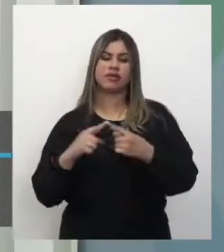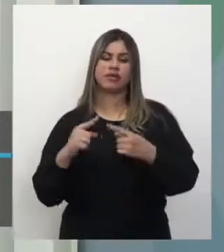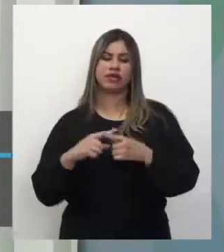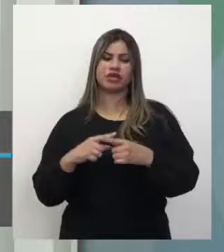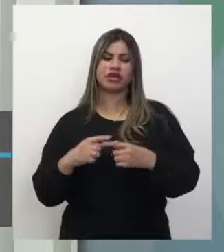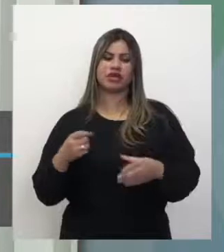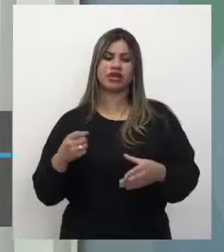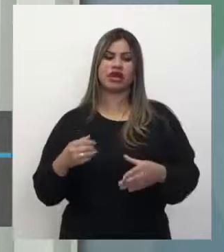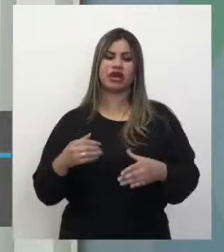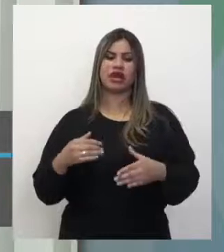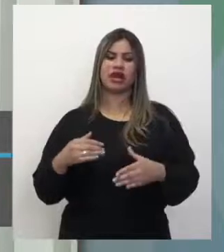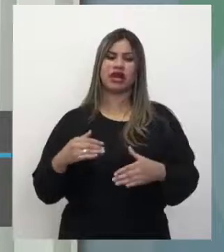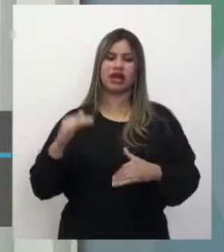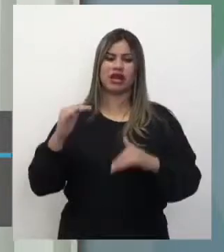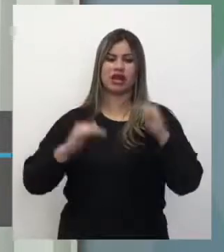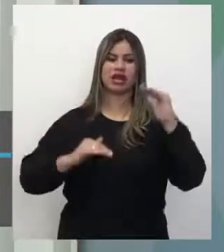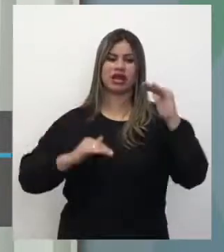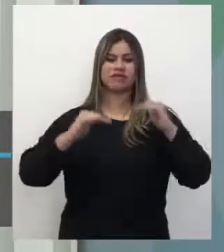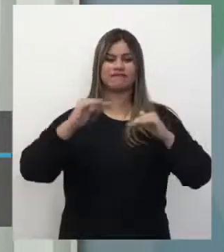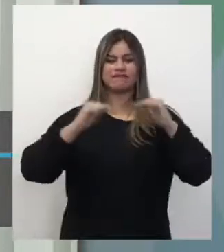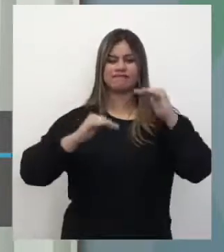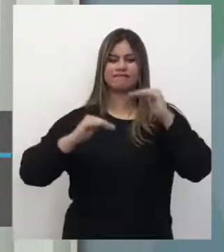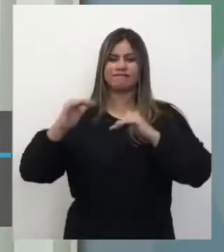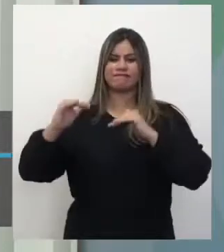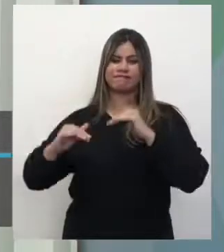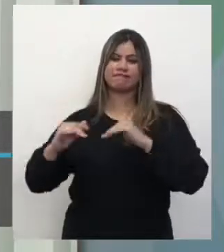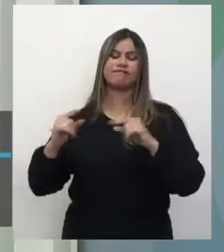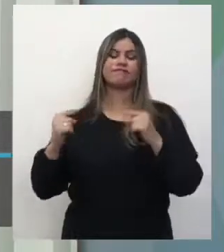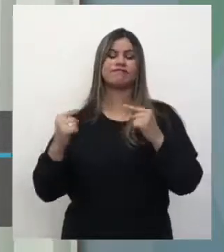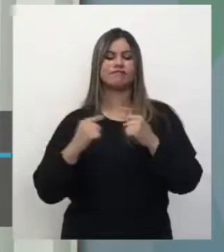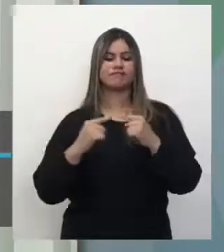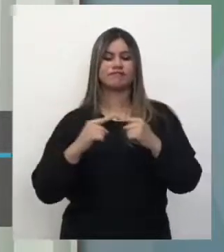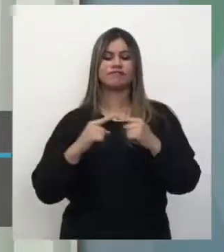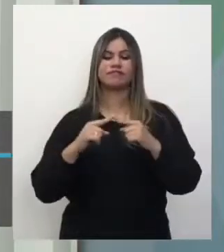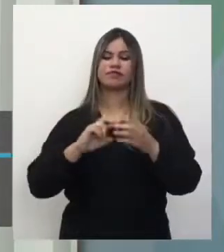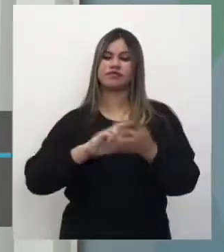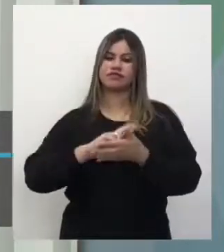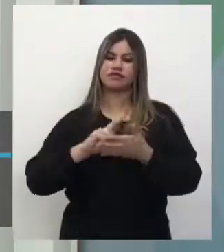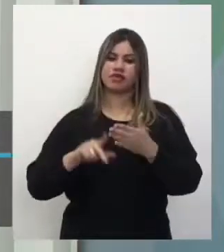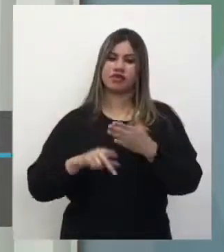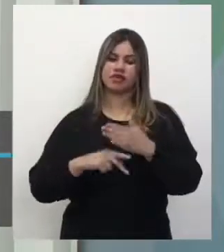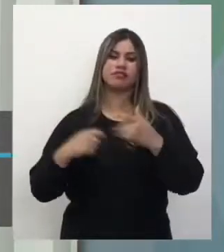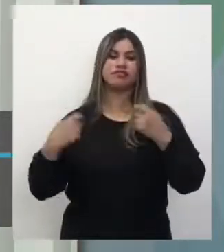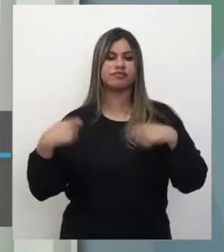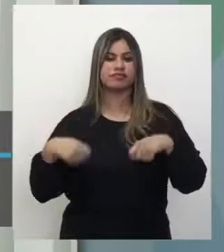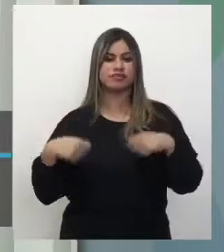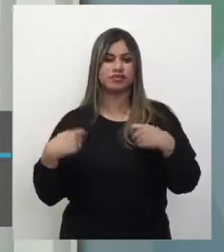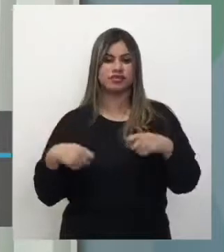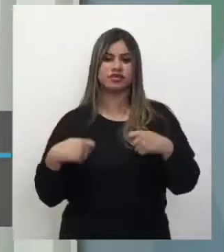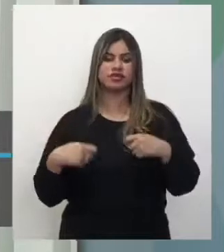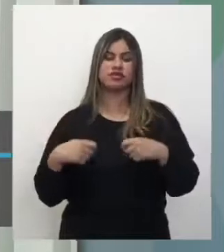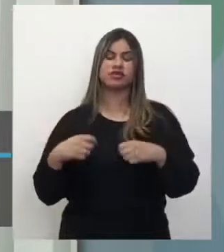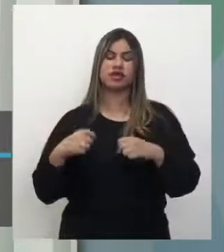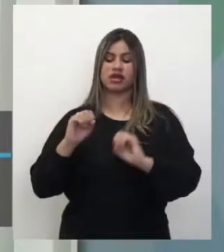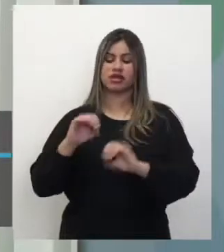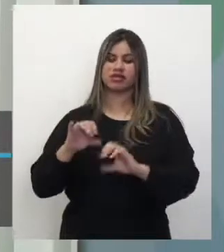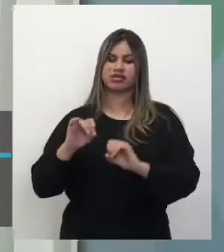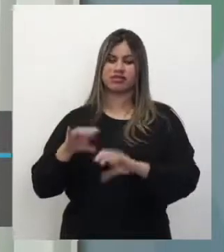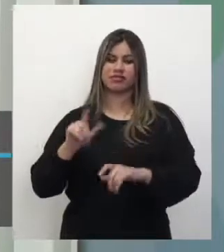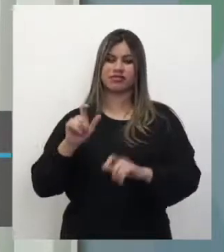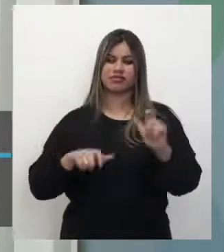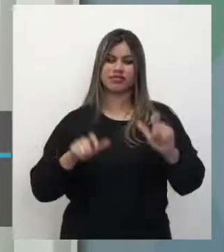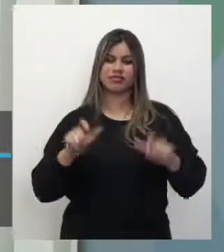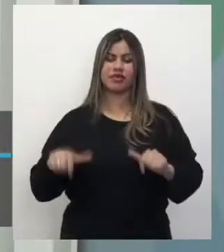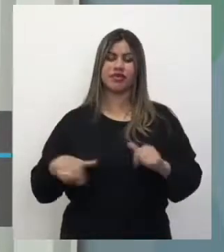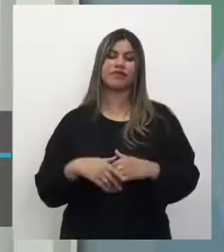origens, estabelecendo hierarquias. Tudo isso são recursos necessários e utilizados para domesticar o indivíduo.